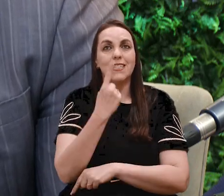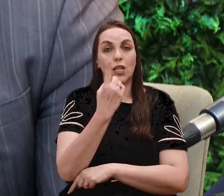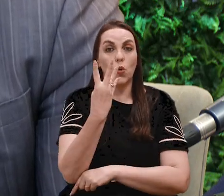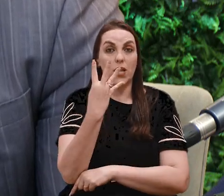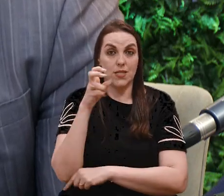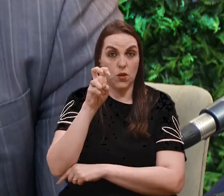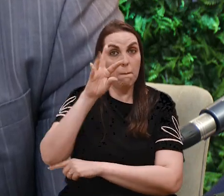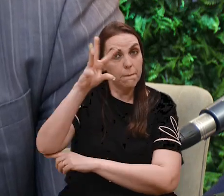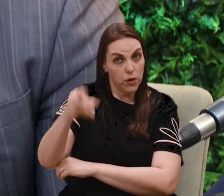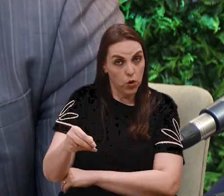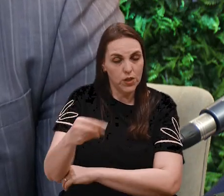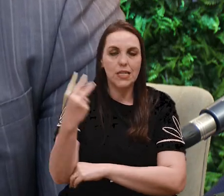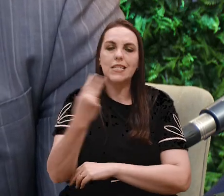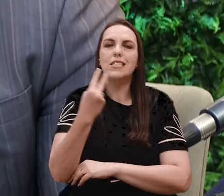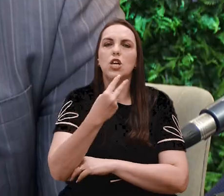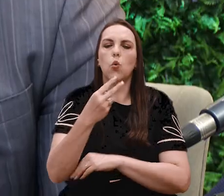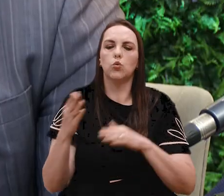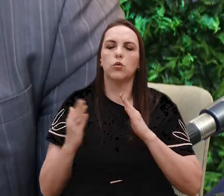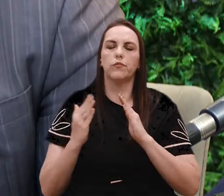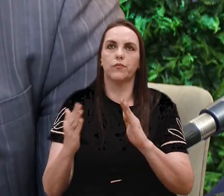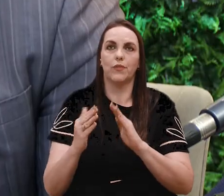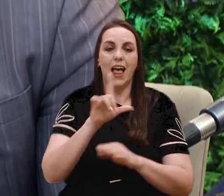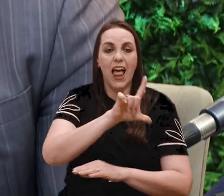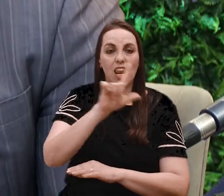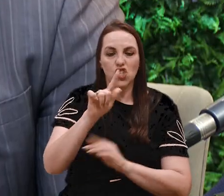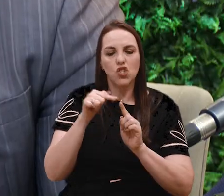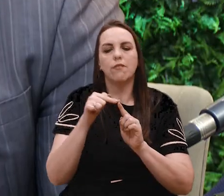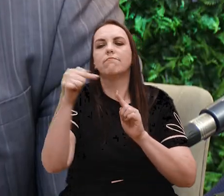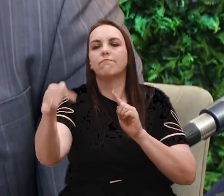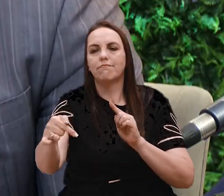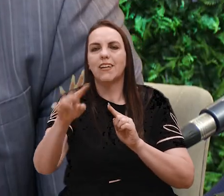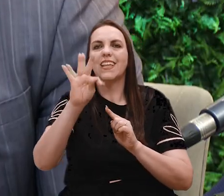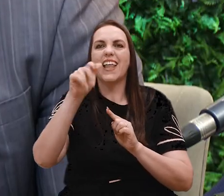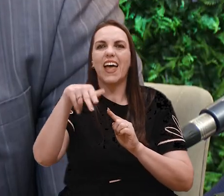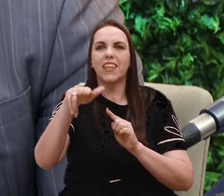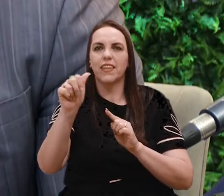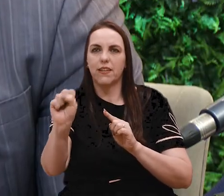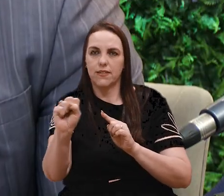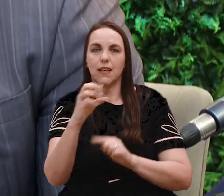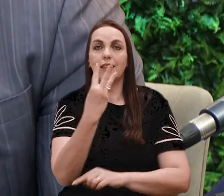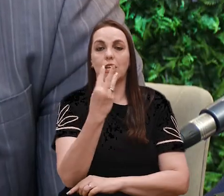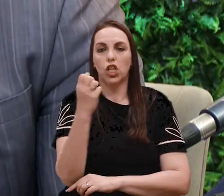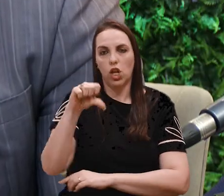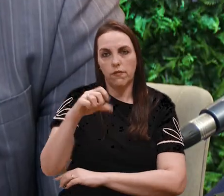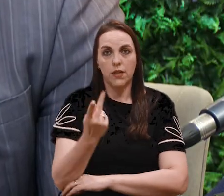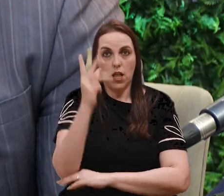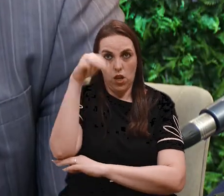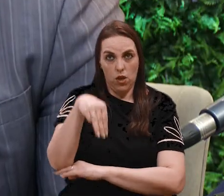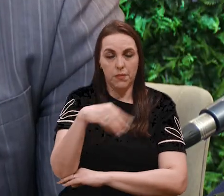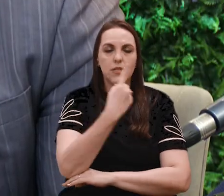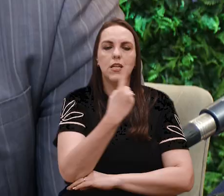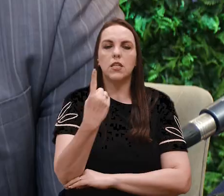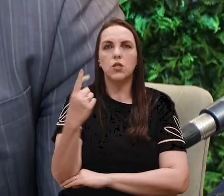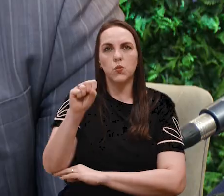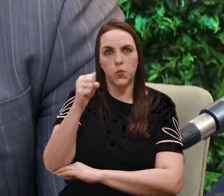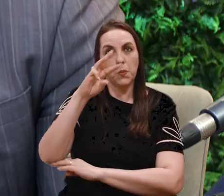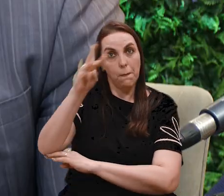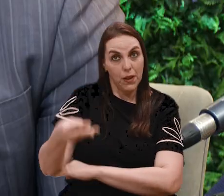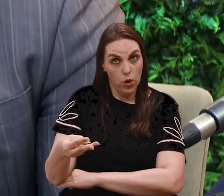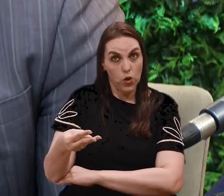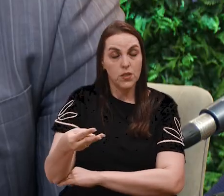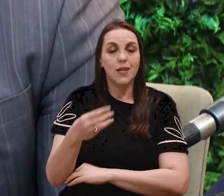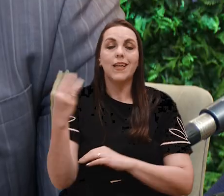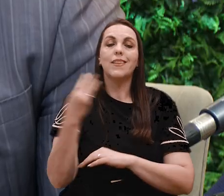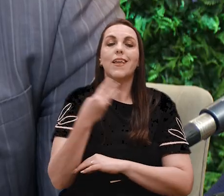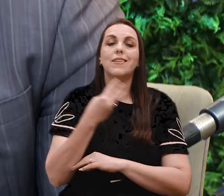O segundo trecho é Lajeado Grande a Tainhas, 39 quilômetros, 118 milhões. E o terceiro trecho foi